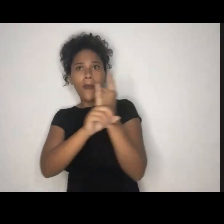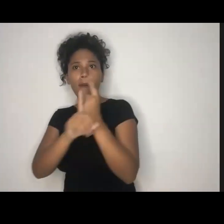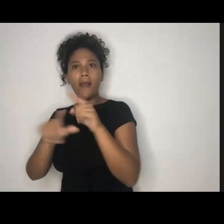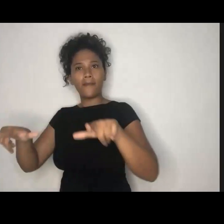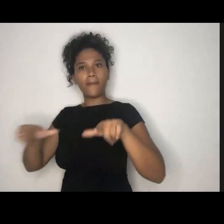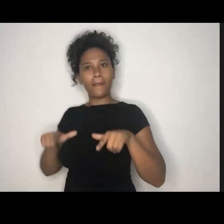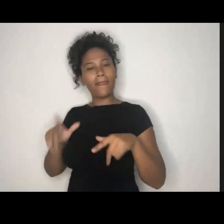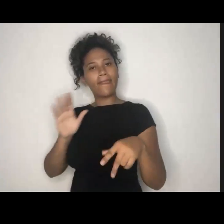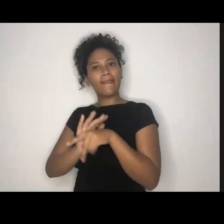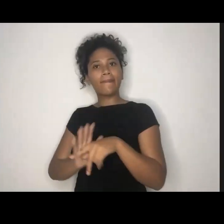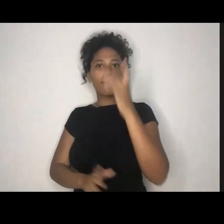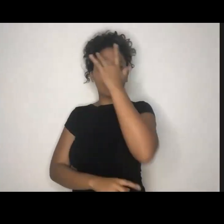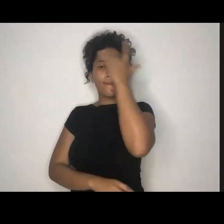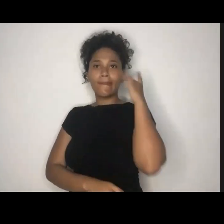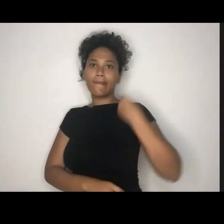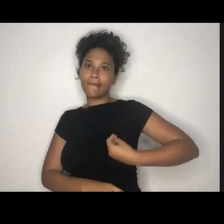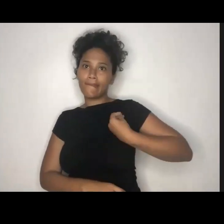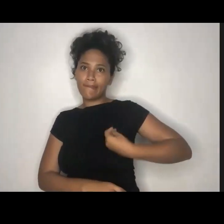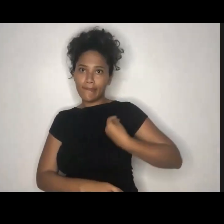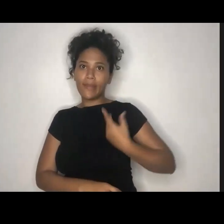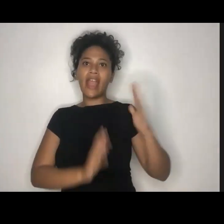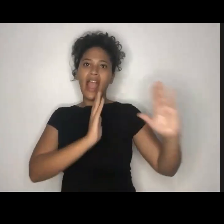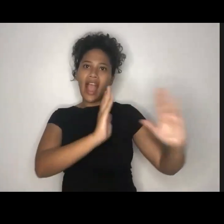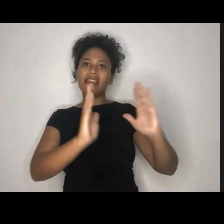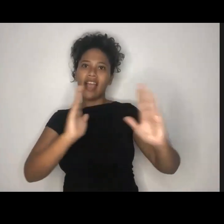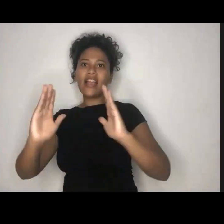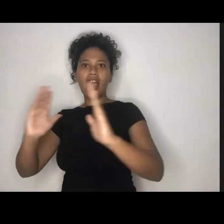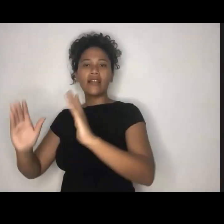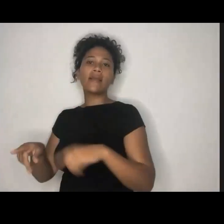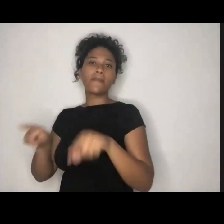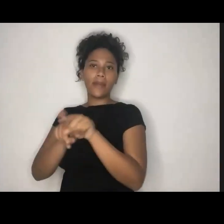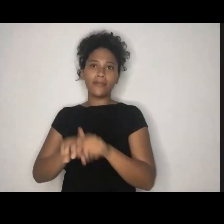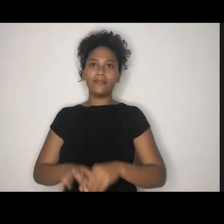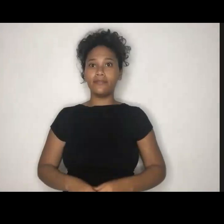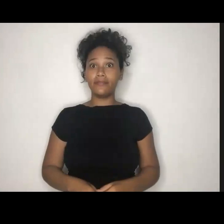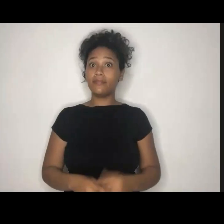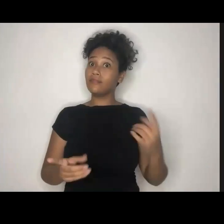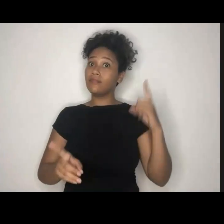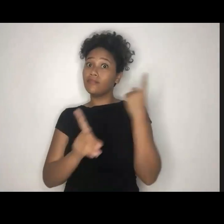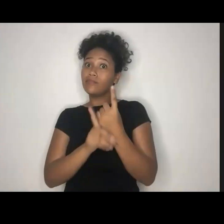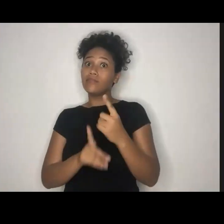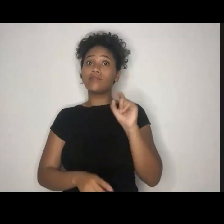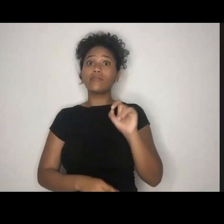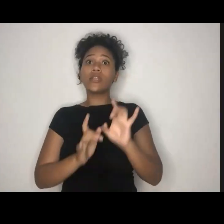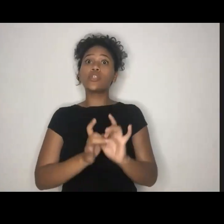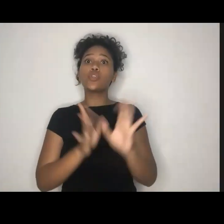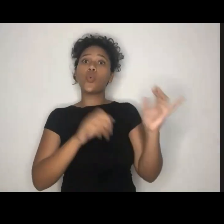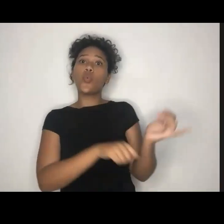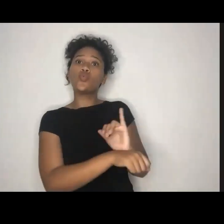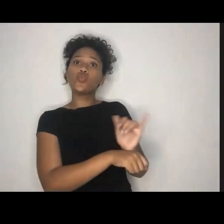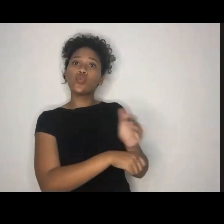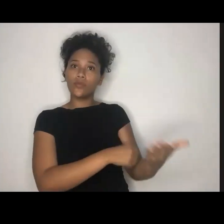para quem teve em todos os encontros de cada modo bom e esses encontros eles ficam disponíveis no YouTube